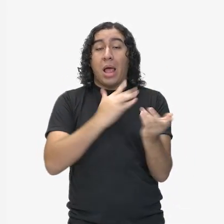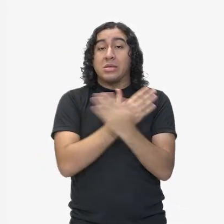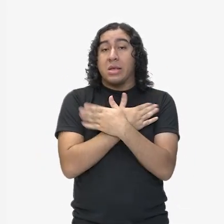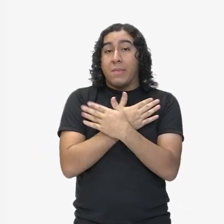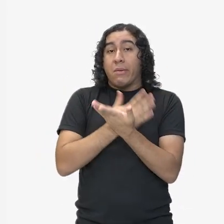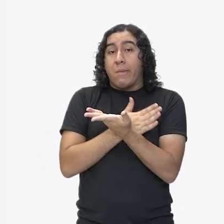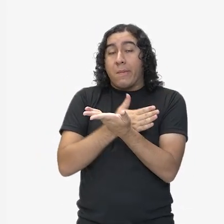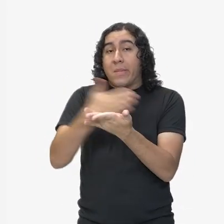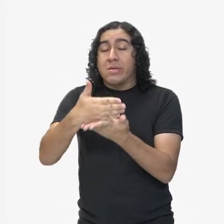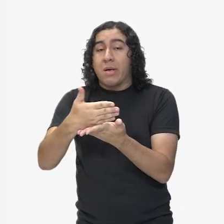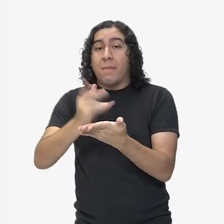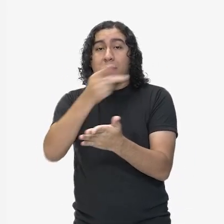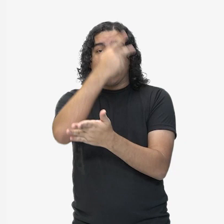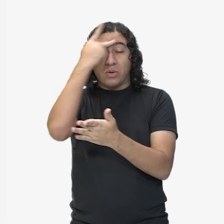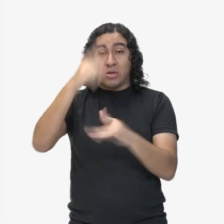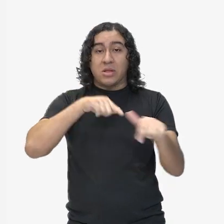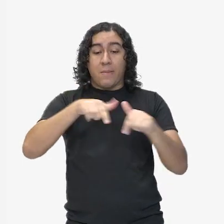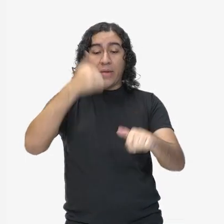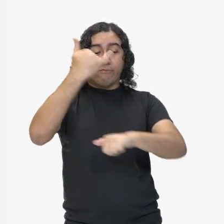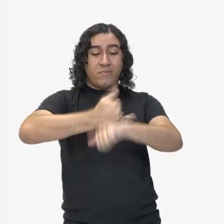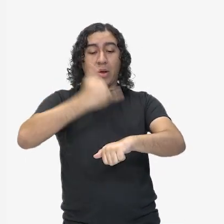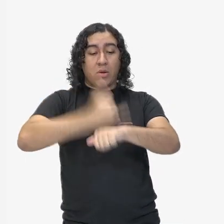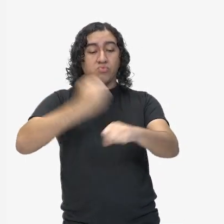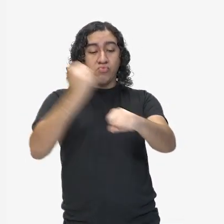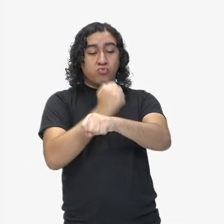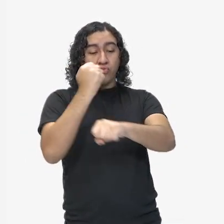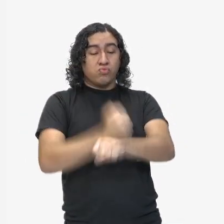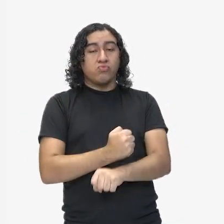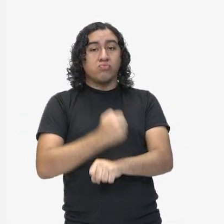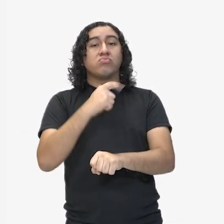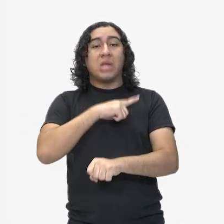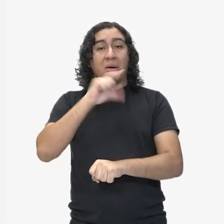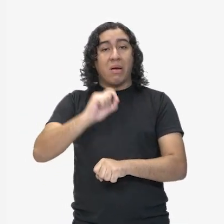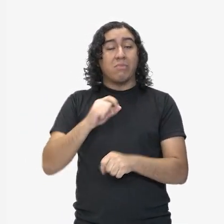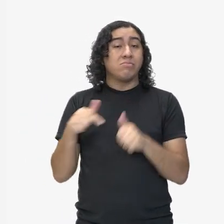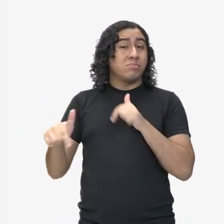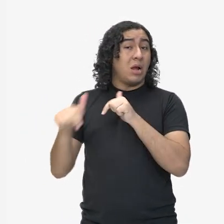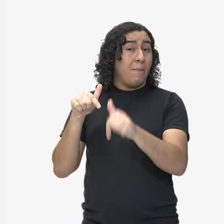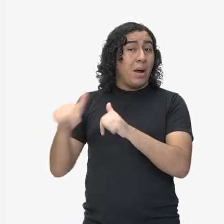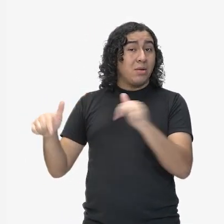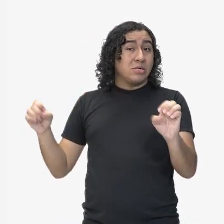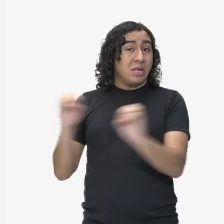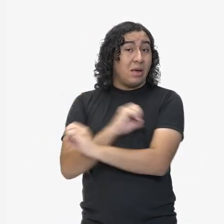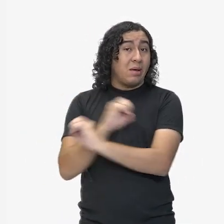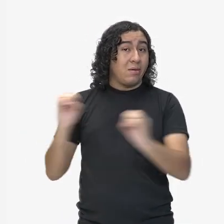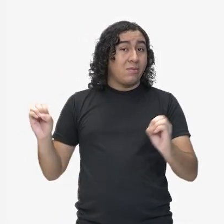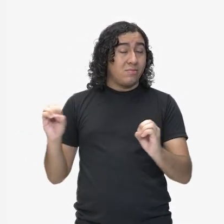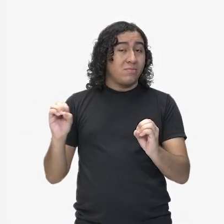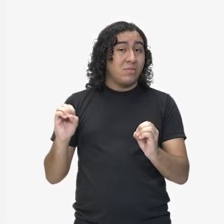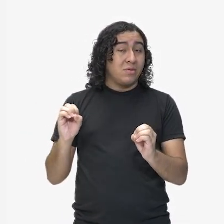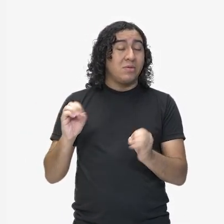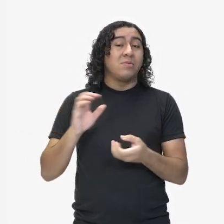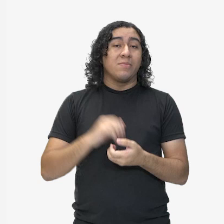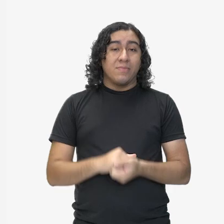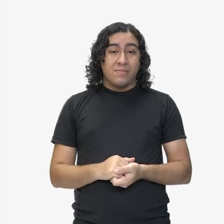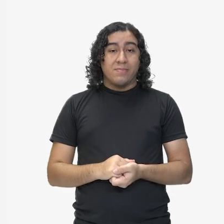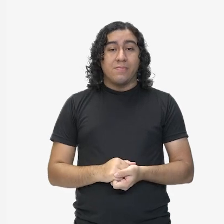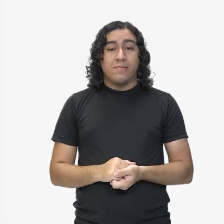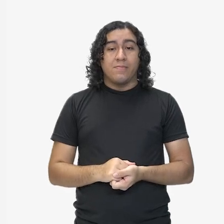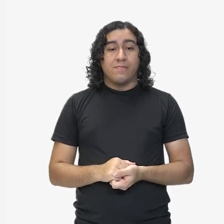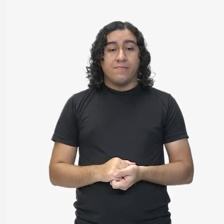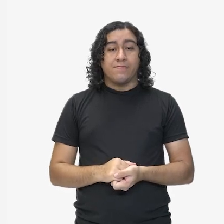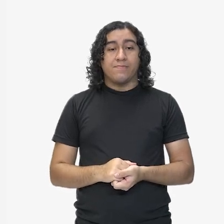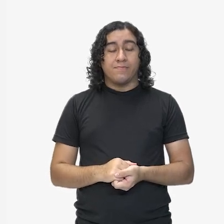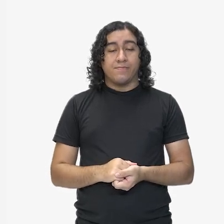que trabalhavam na construção da ferrovia e que ficaram sem trabalho com o fim da estrada, como nós já explicamos.